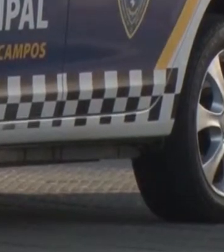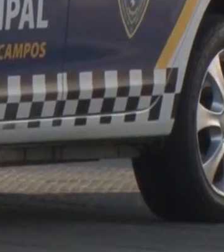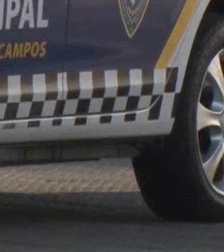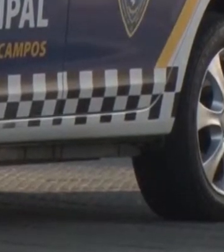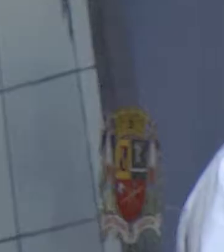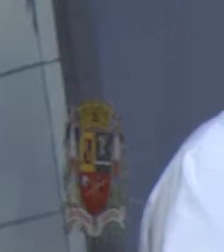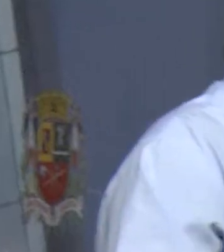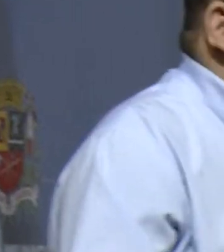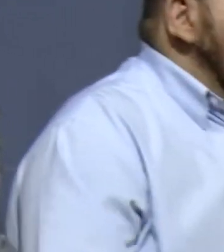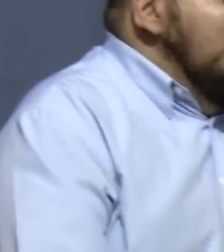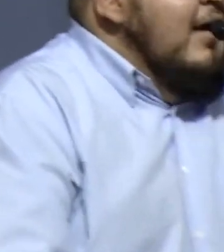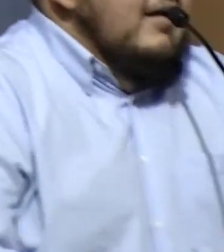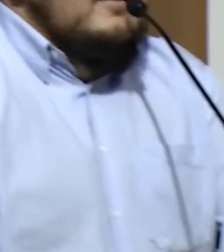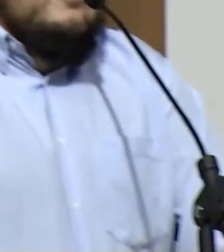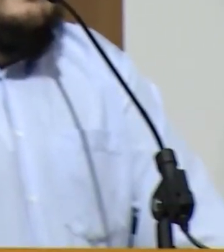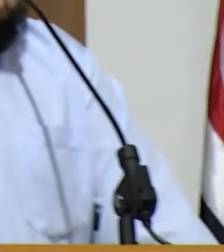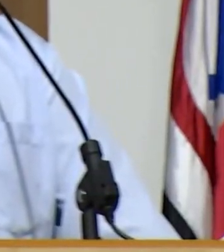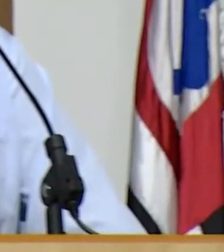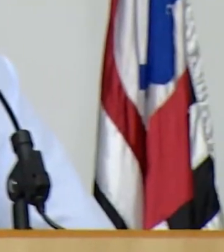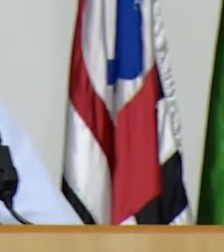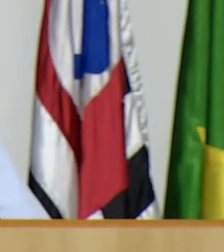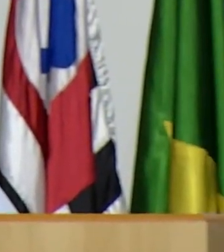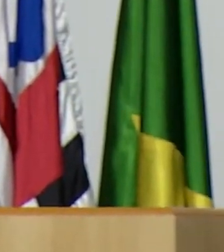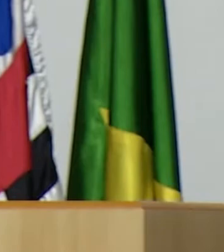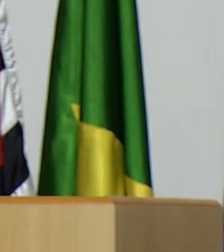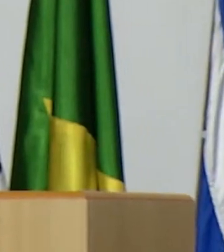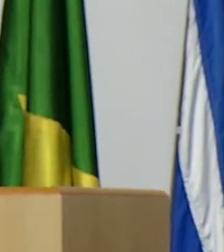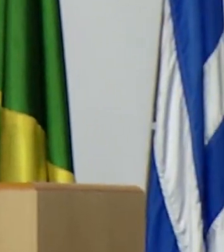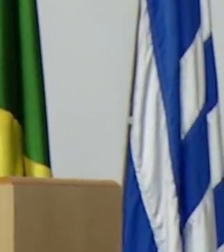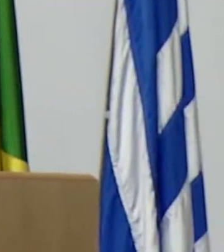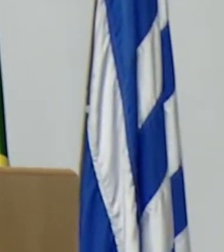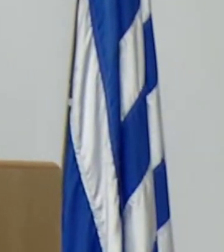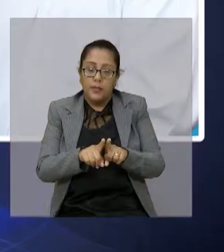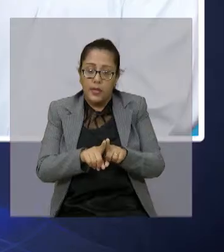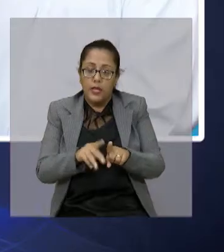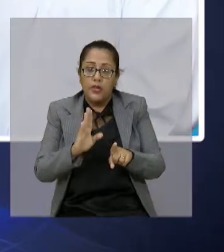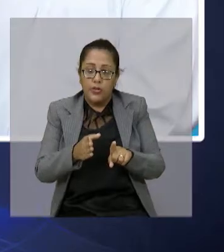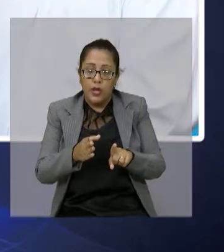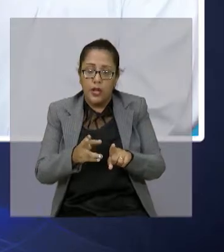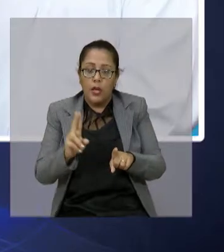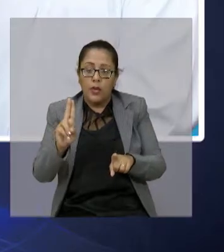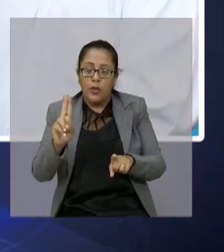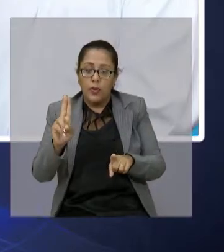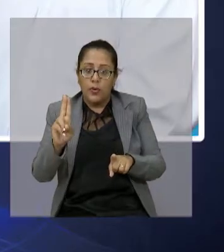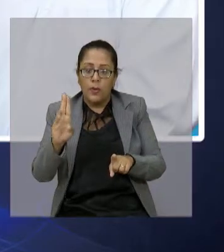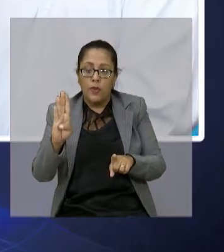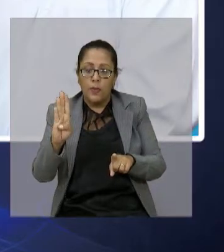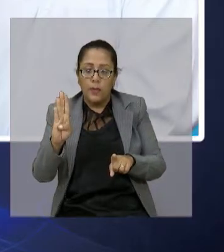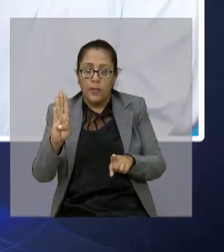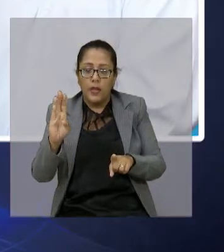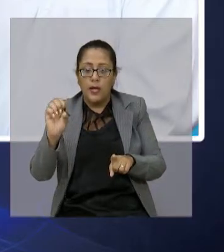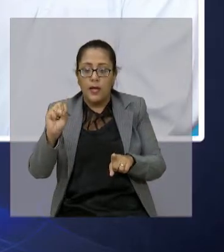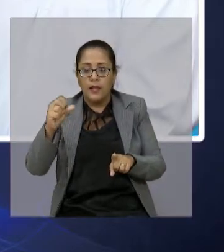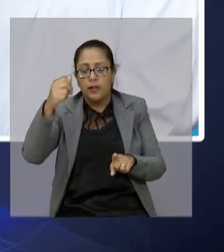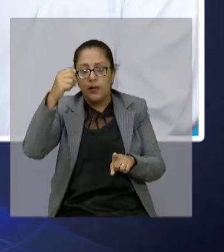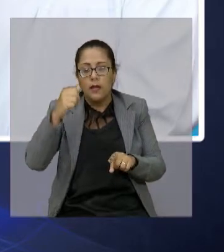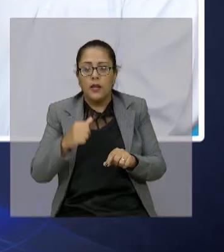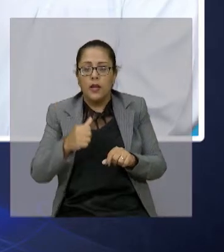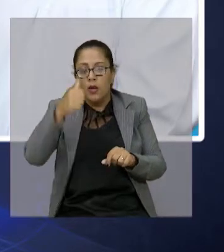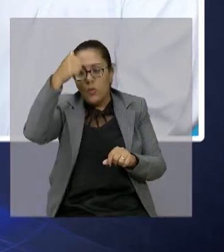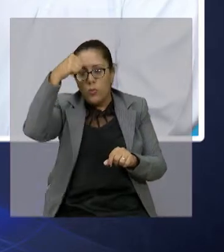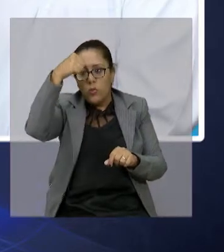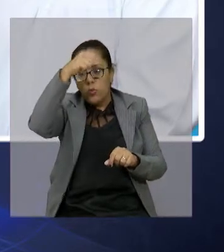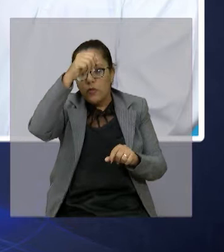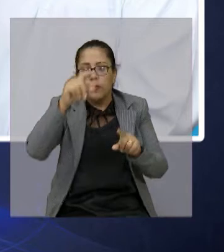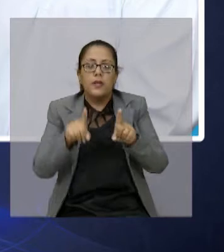Municipal. Como prestação de contas, o vereador Rafael Pascucci destacou visitas a moradores da Zona Sul